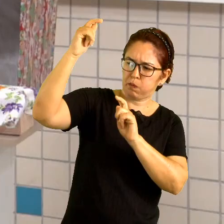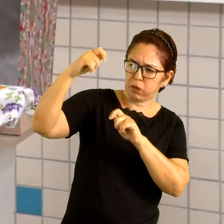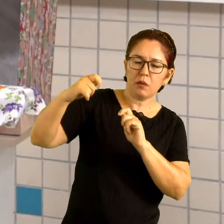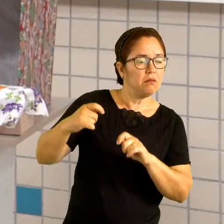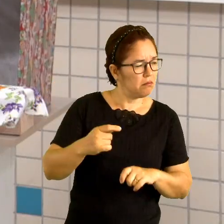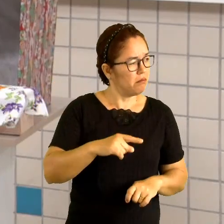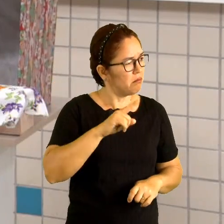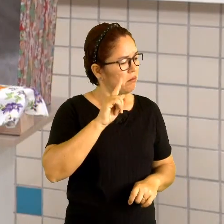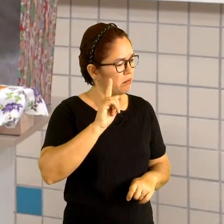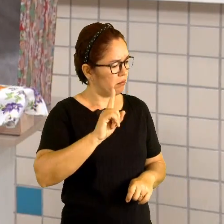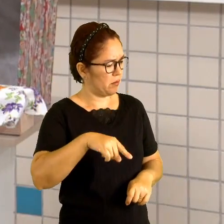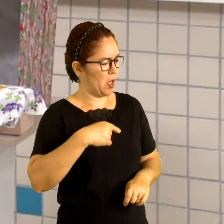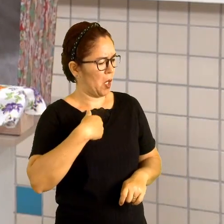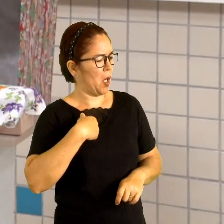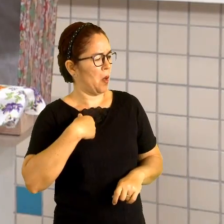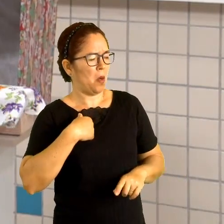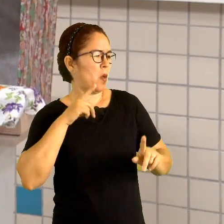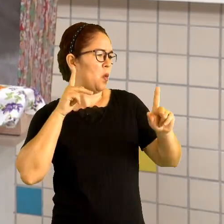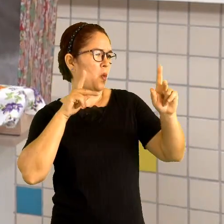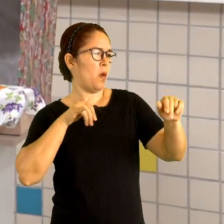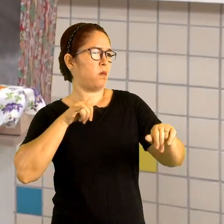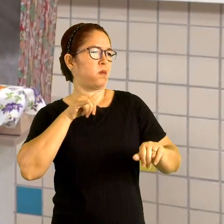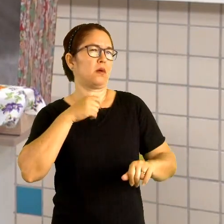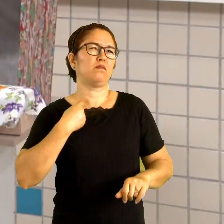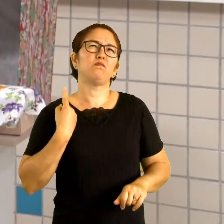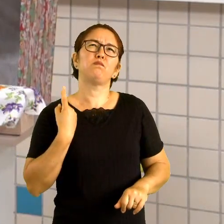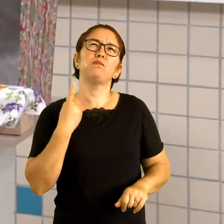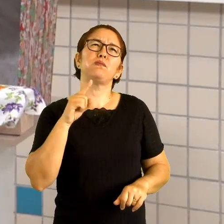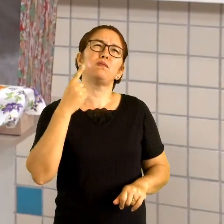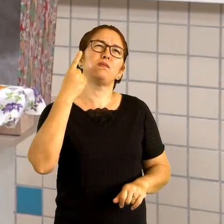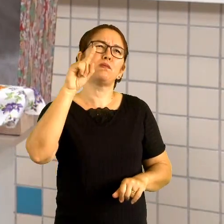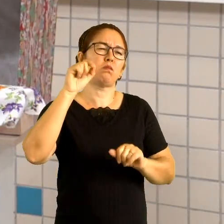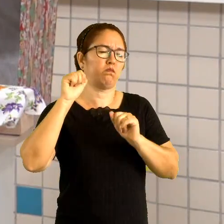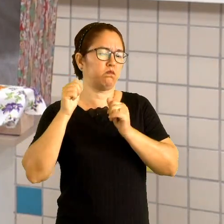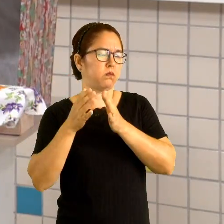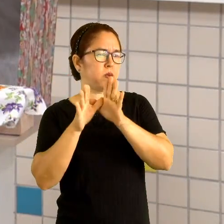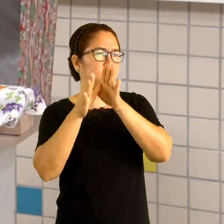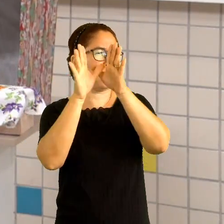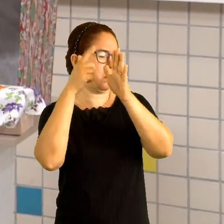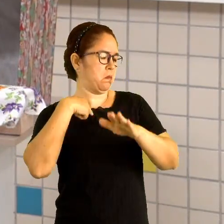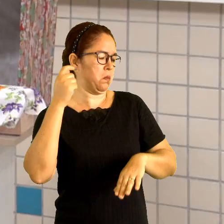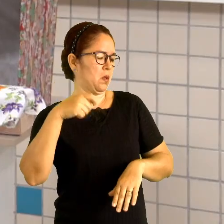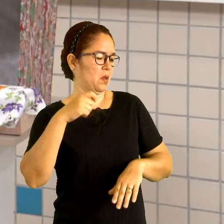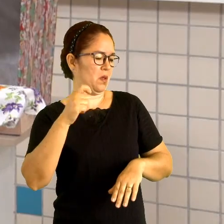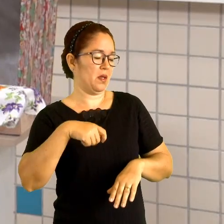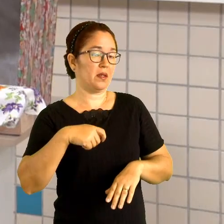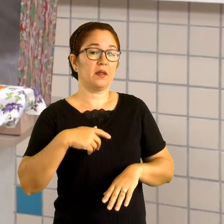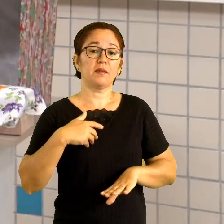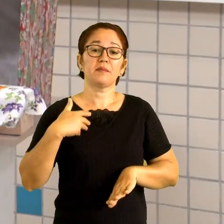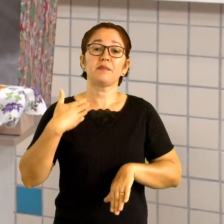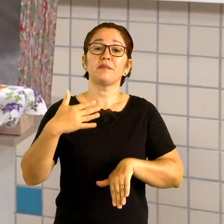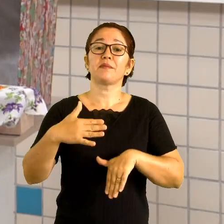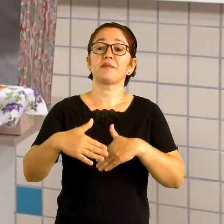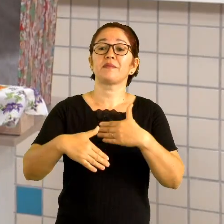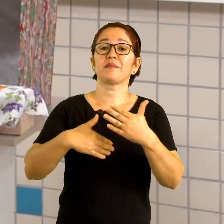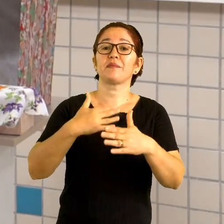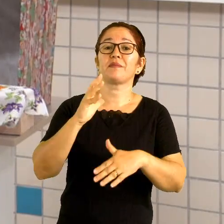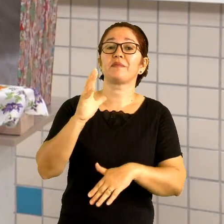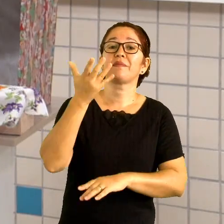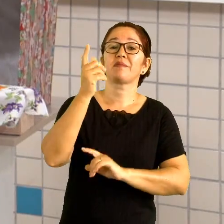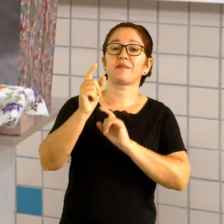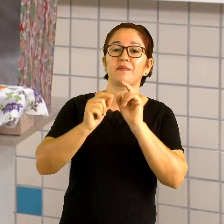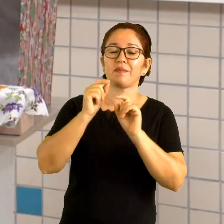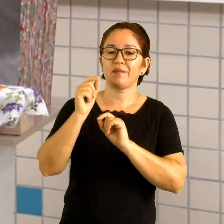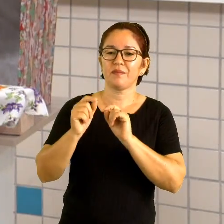sim, eu vou tão alto quanto um avião. Mas olha só. Logo em seguida, o gato e